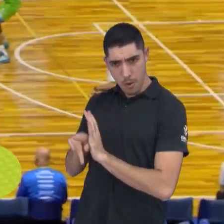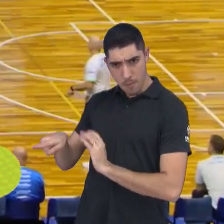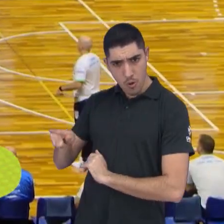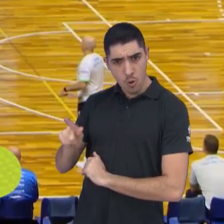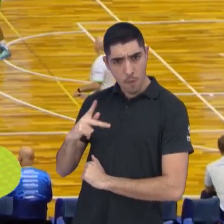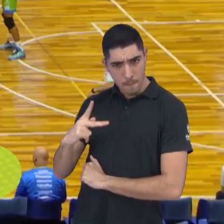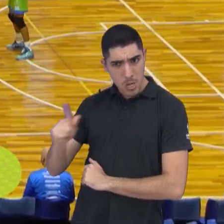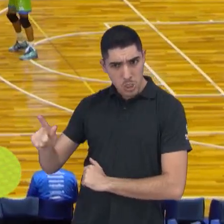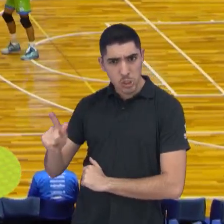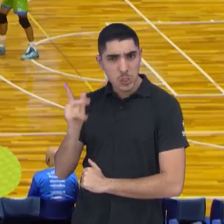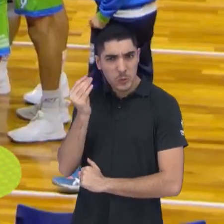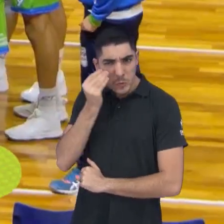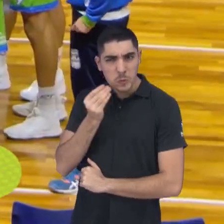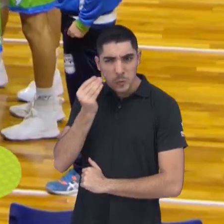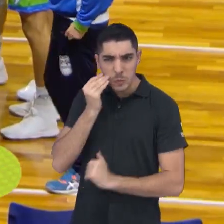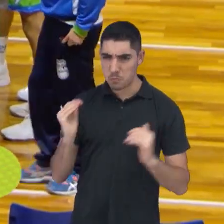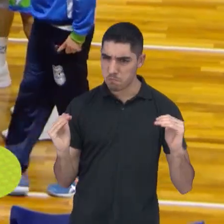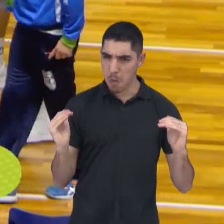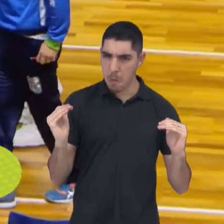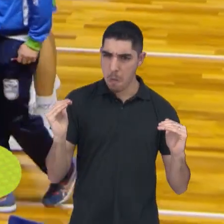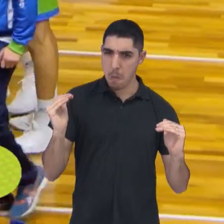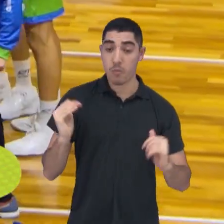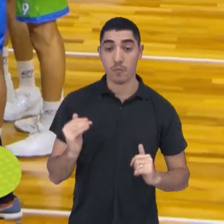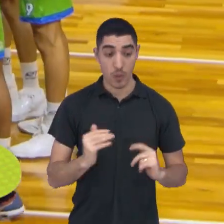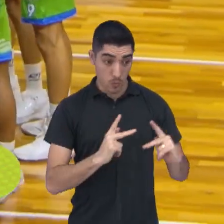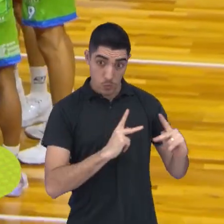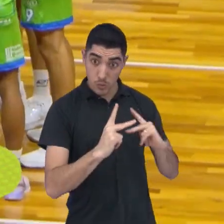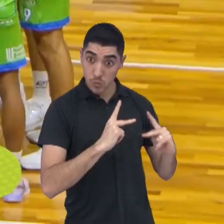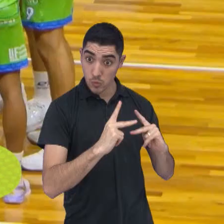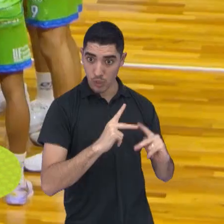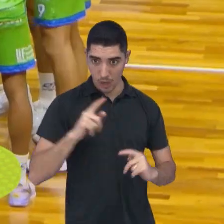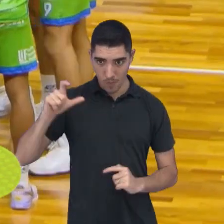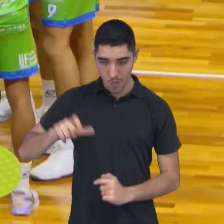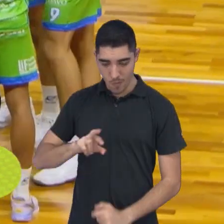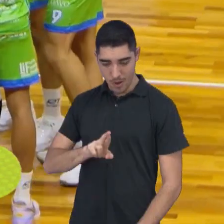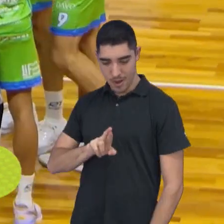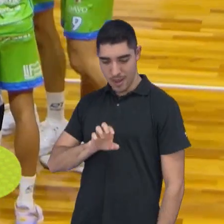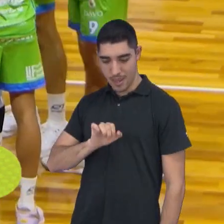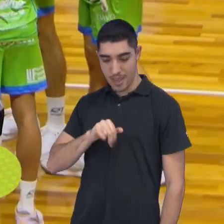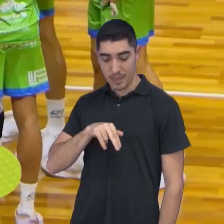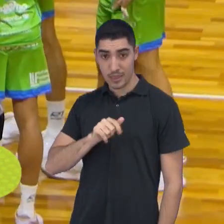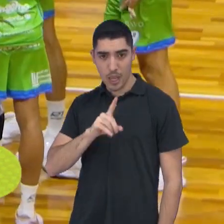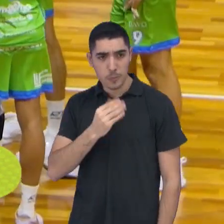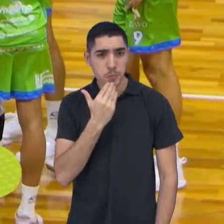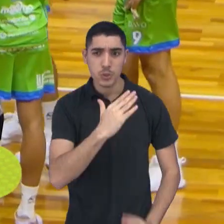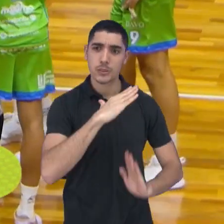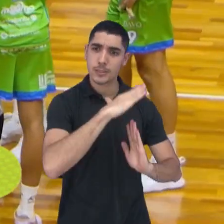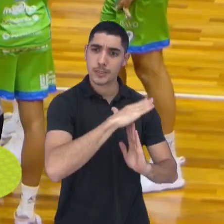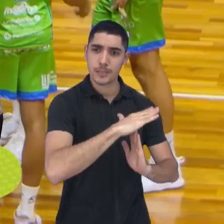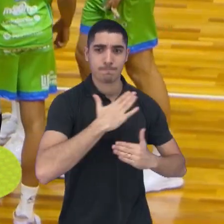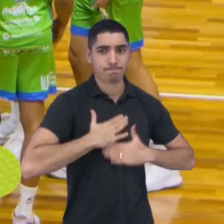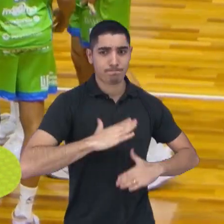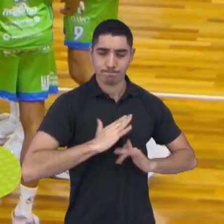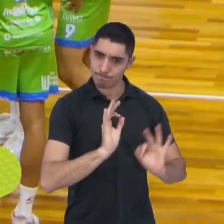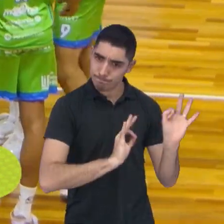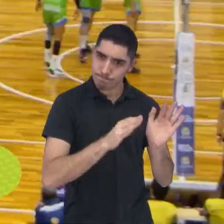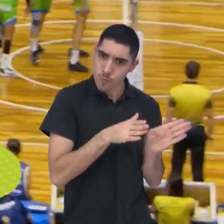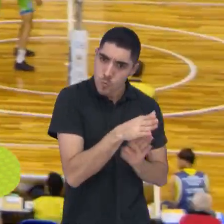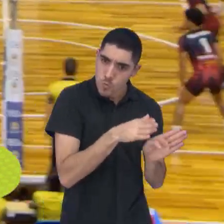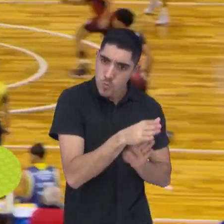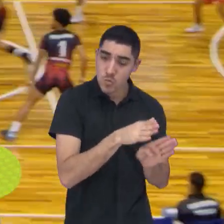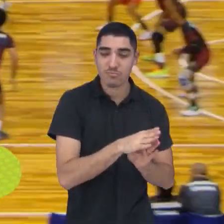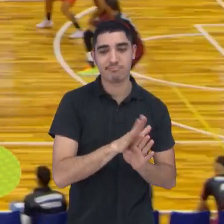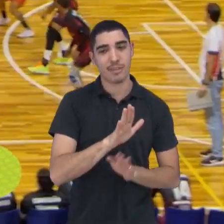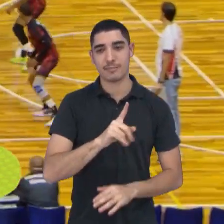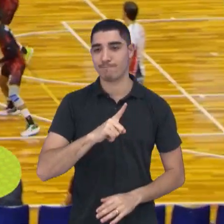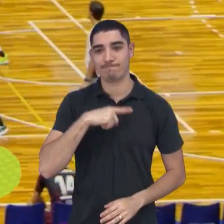decididos a vencer o jogo. O técnico do São José, Reinaldo Bacilieri, até pediu tempo para reorganizar a equipe,